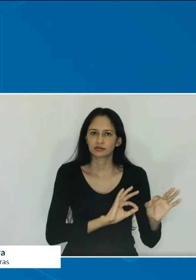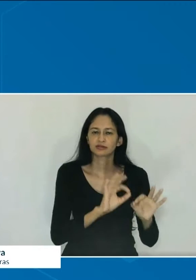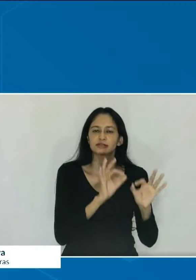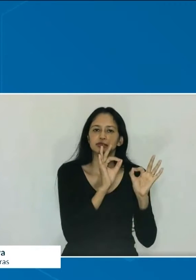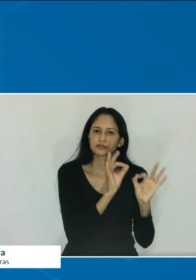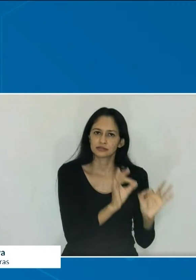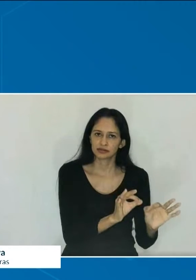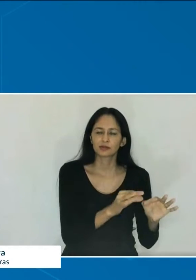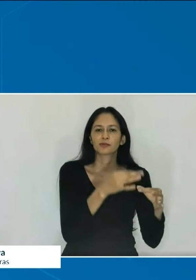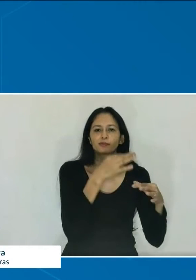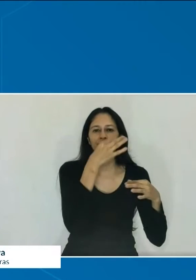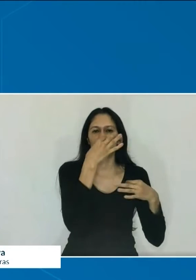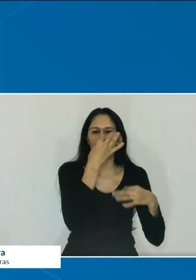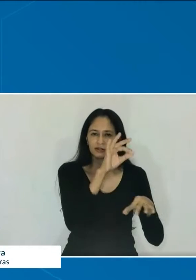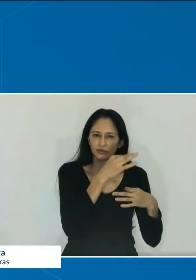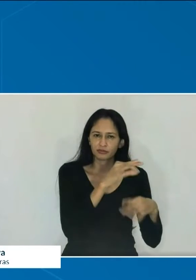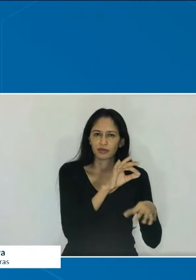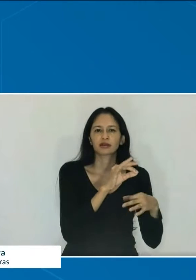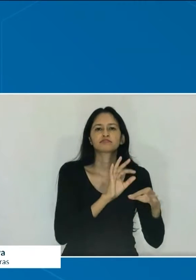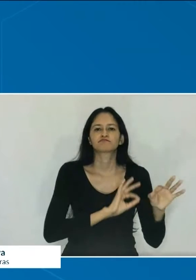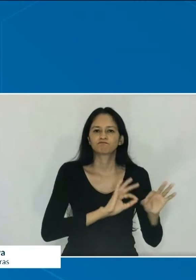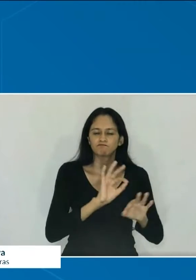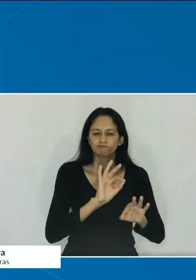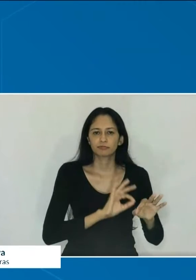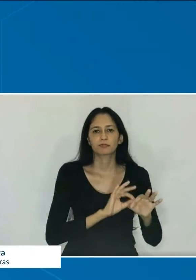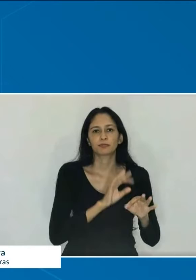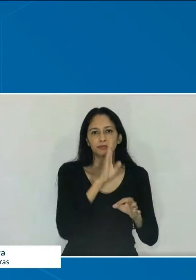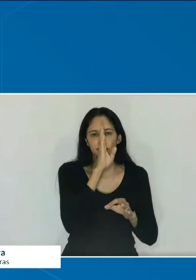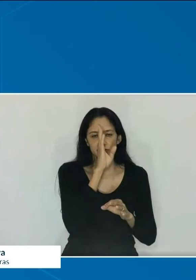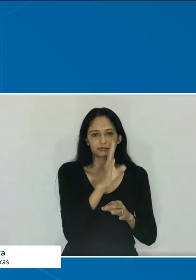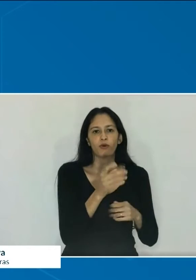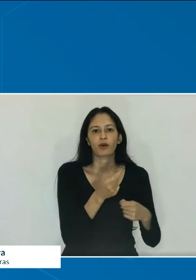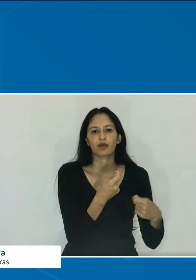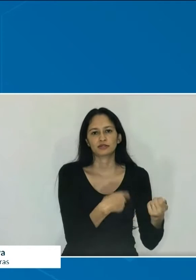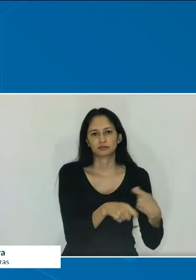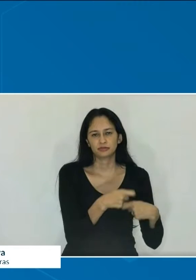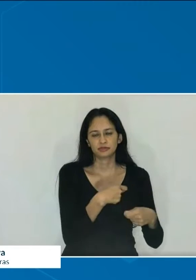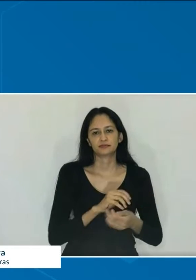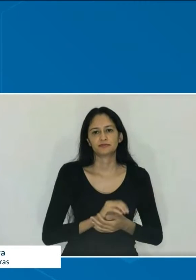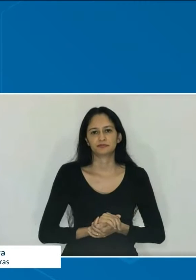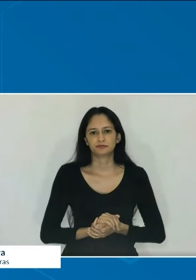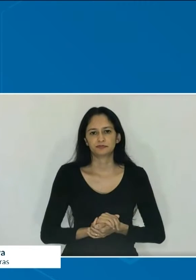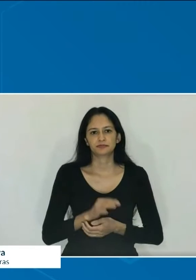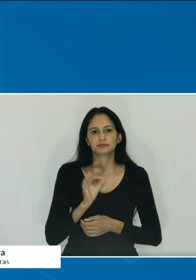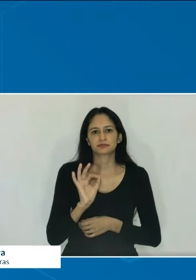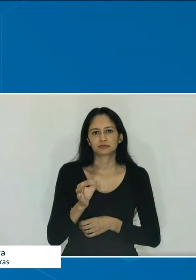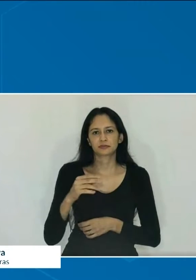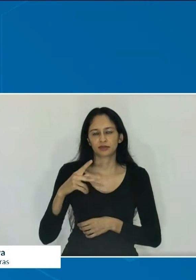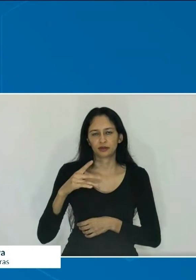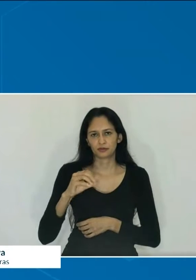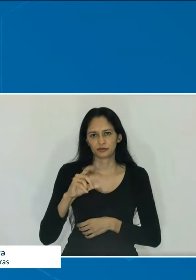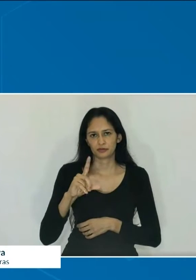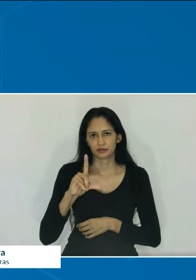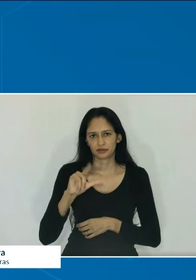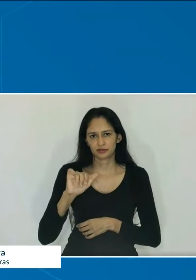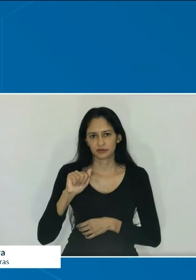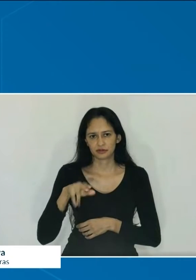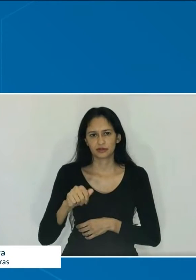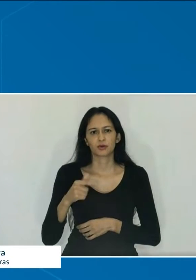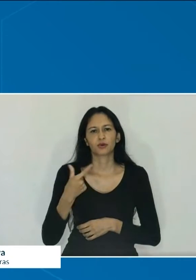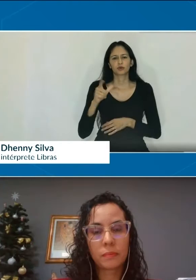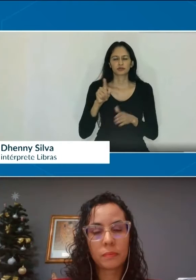de planejamento do transporte, mas principalmente problemas de gestão. Perfeito. Ô, Poliana, mais uma pergunta. Você acha